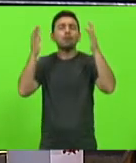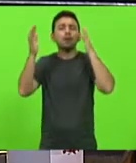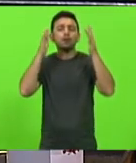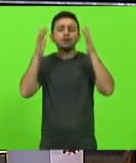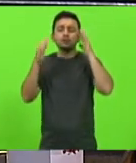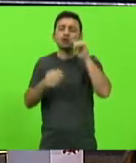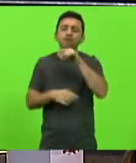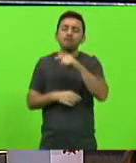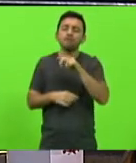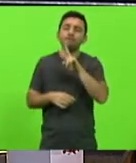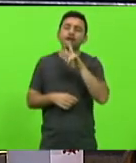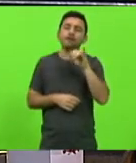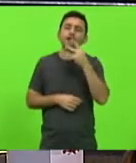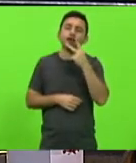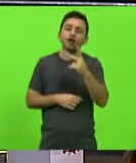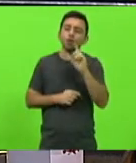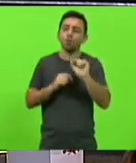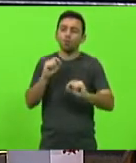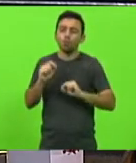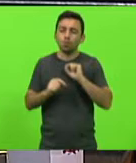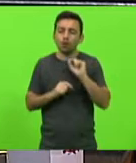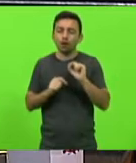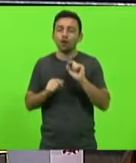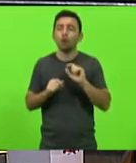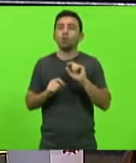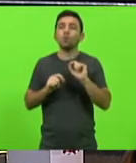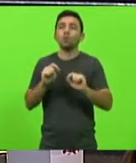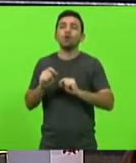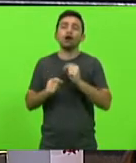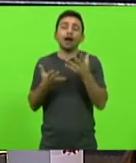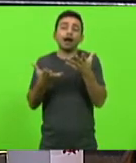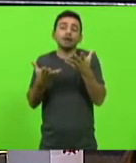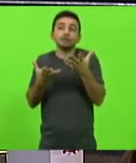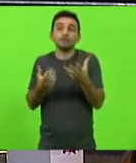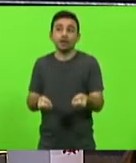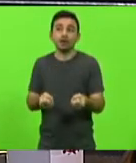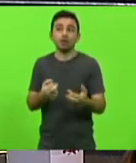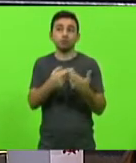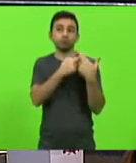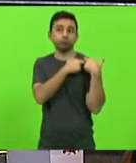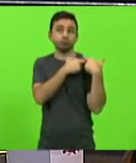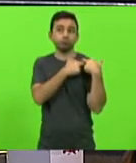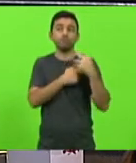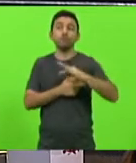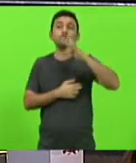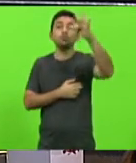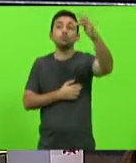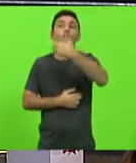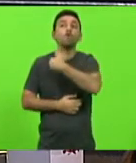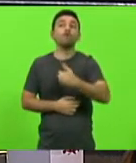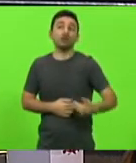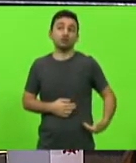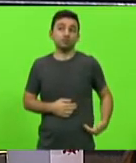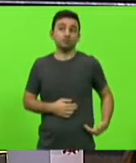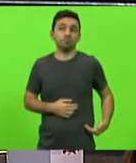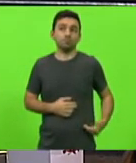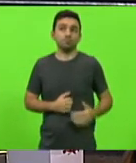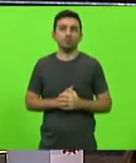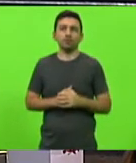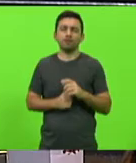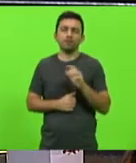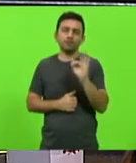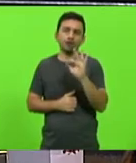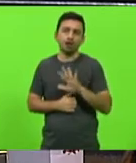falar, o que, vão dizer, o que vão assumir de compromisso nossos futuros governantes, seja no cenário federal